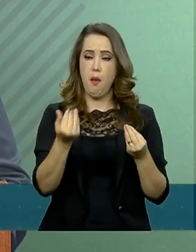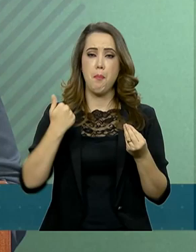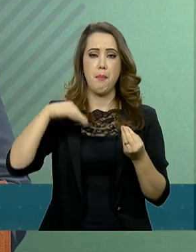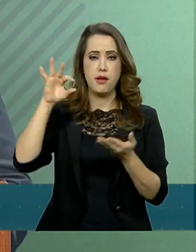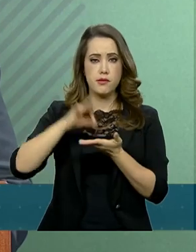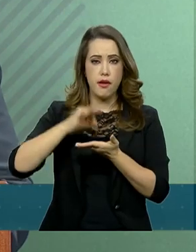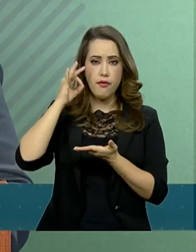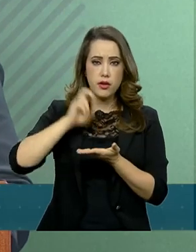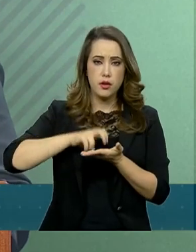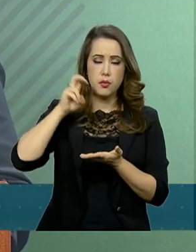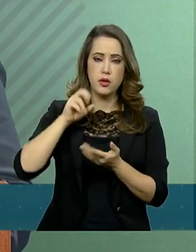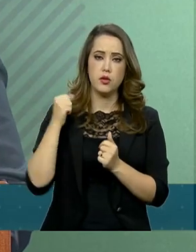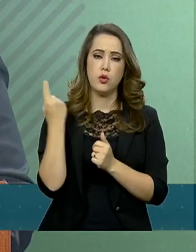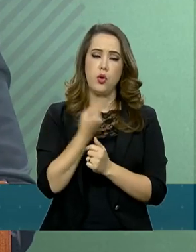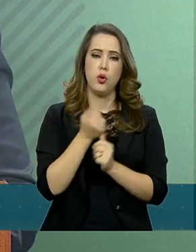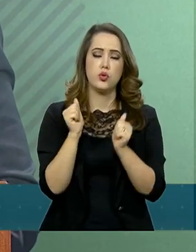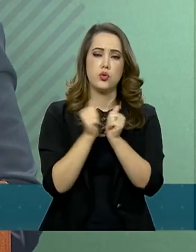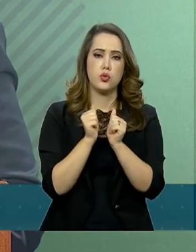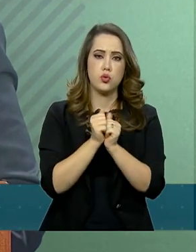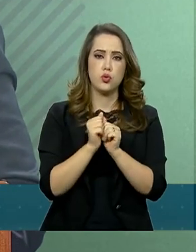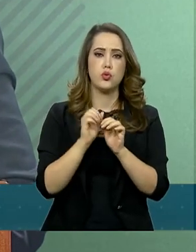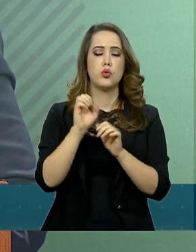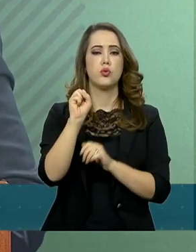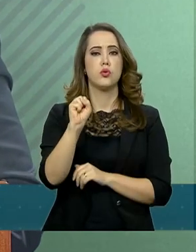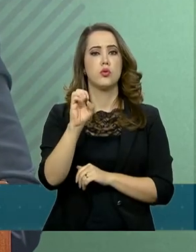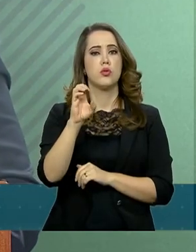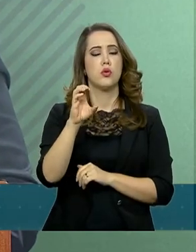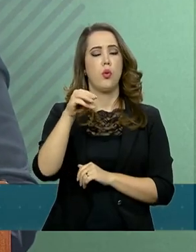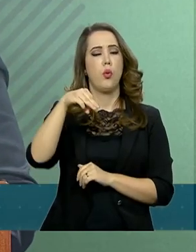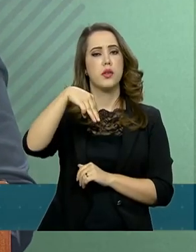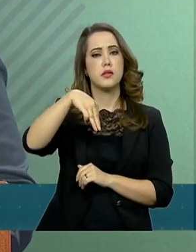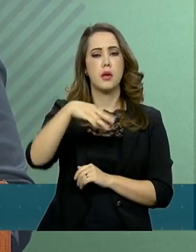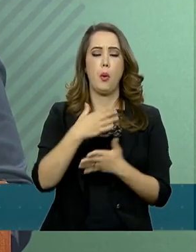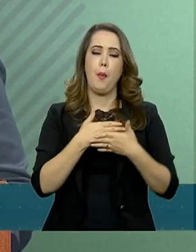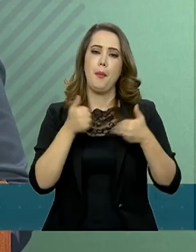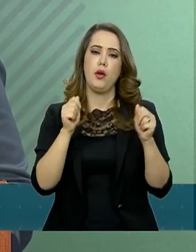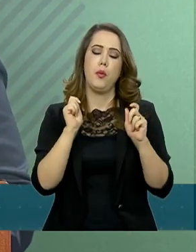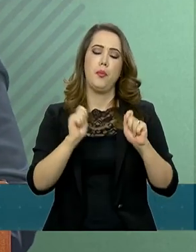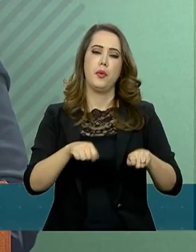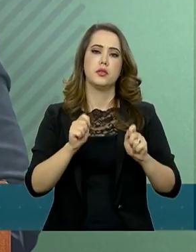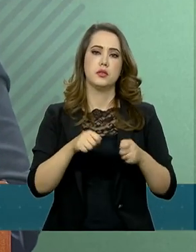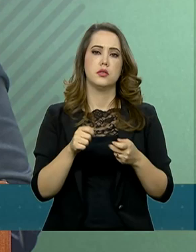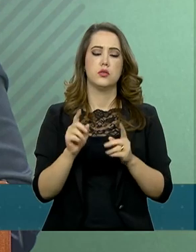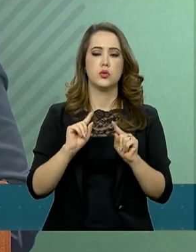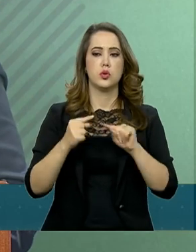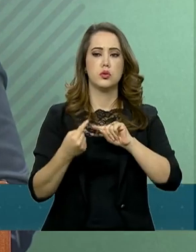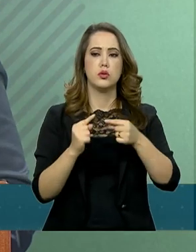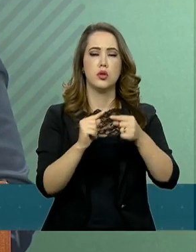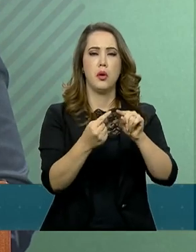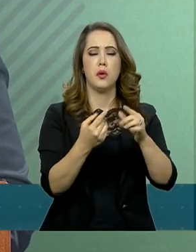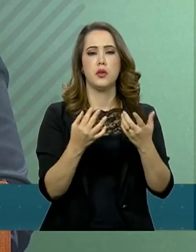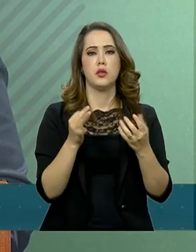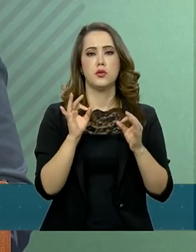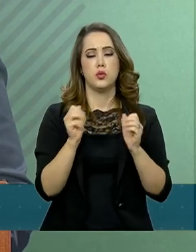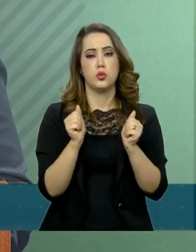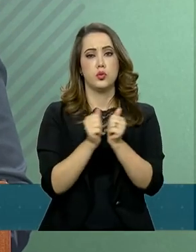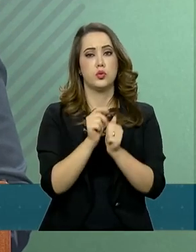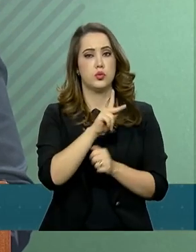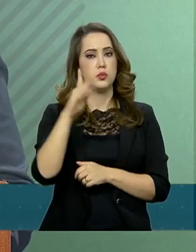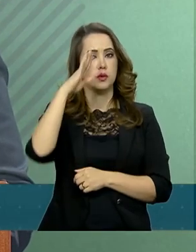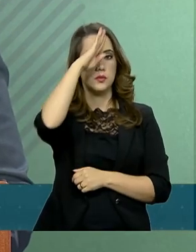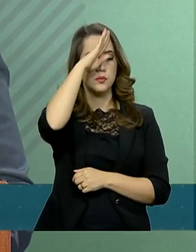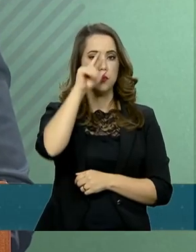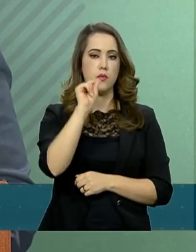em consórcio com a secretaria de comunicação melhores formas de estabelecer esse relacionamento com o senhor presidente